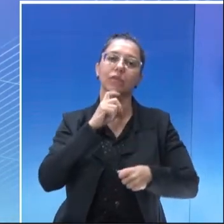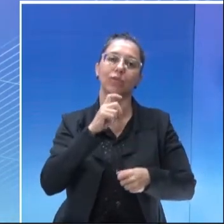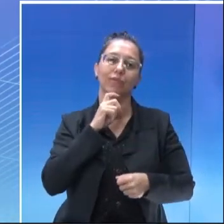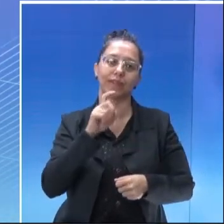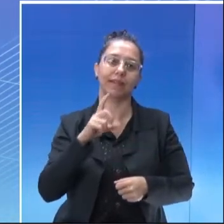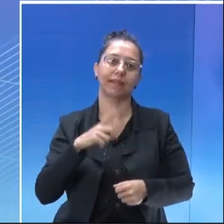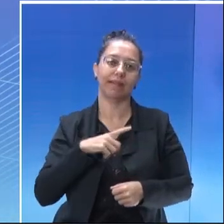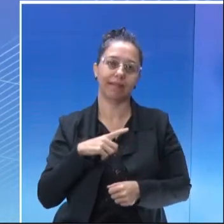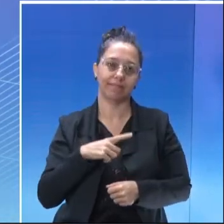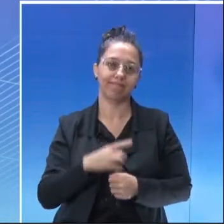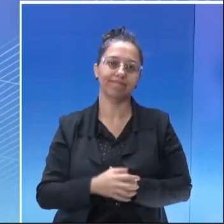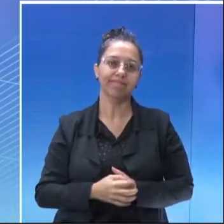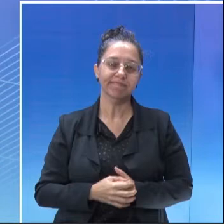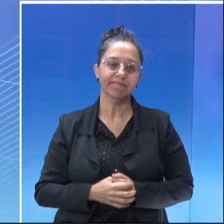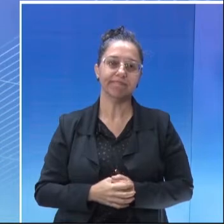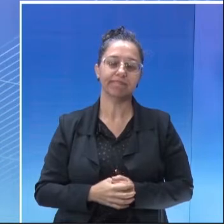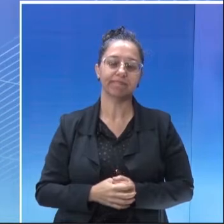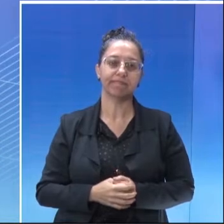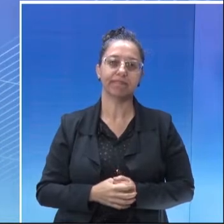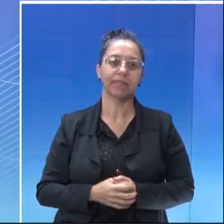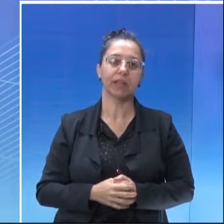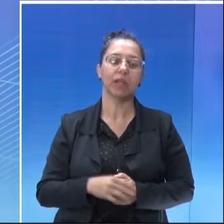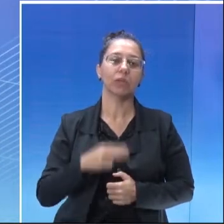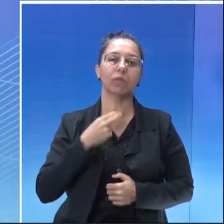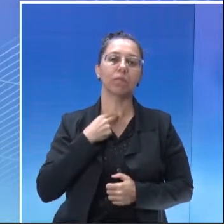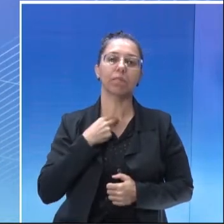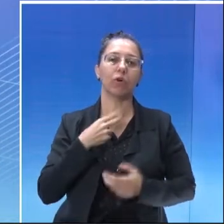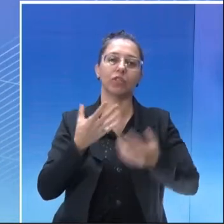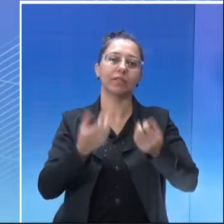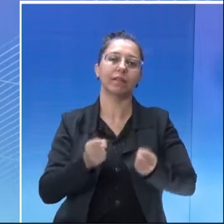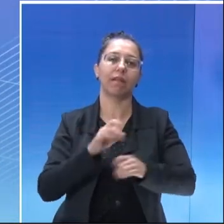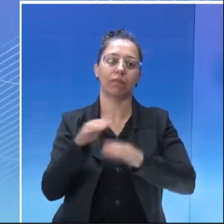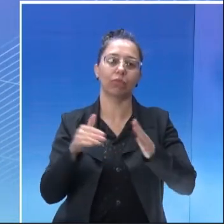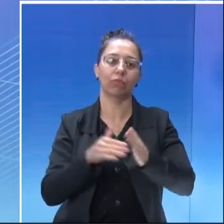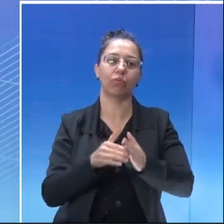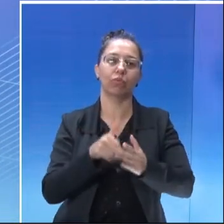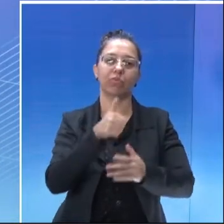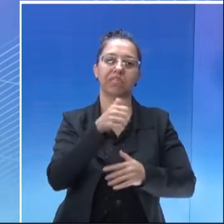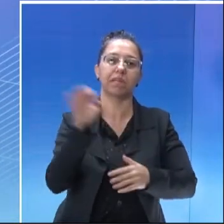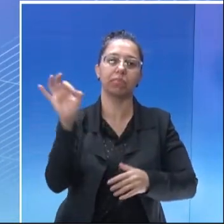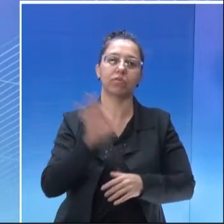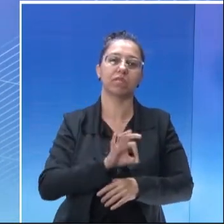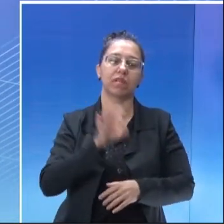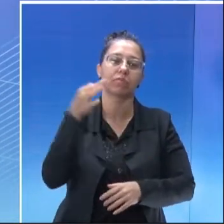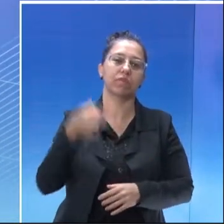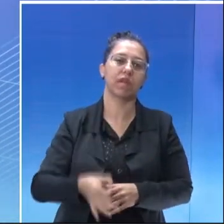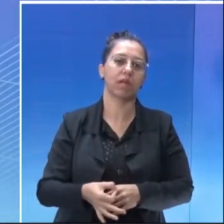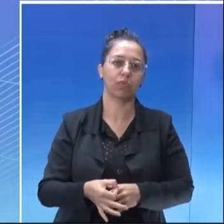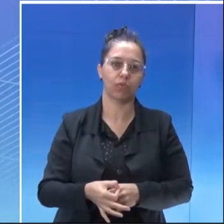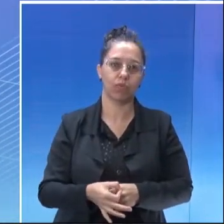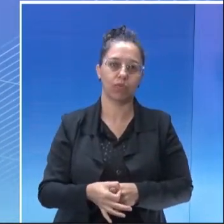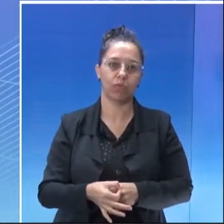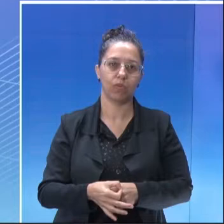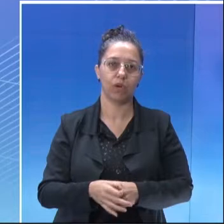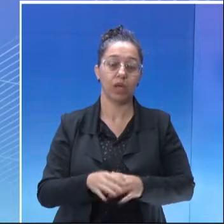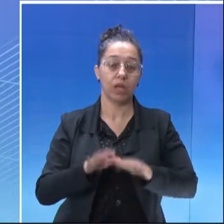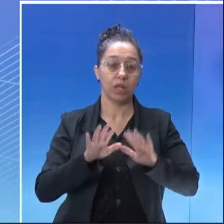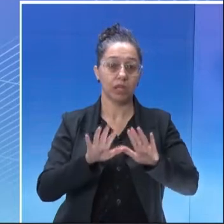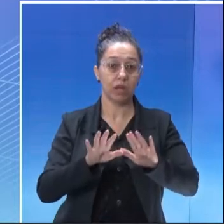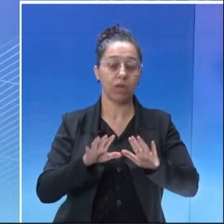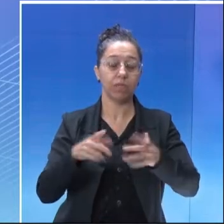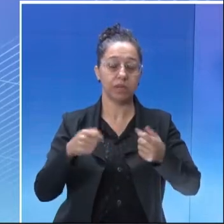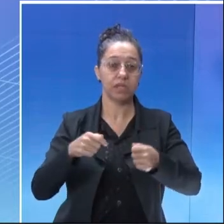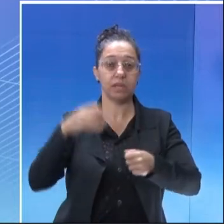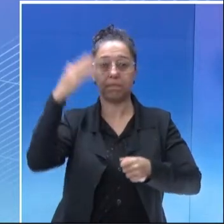de dúvida metódica. A dúvida como método. Você não deve aceitar tudo assim,